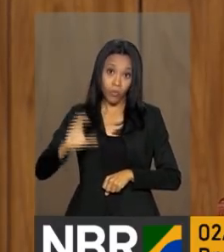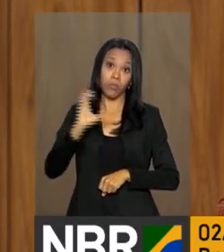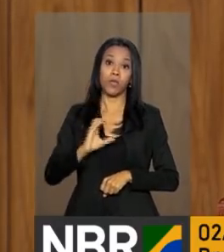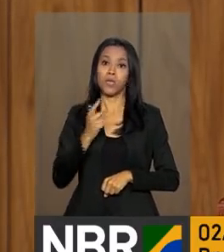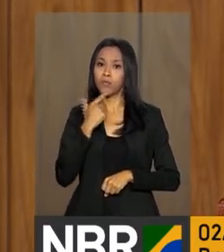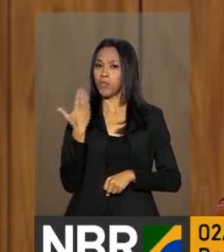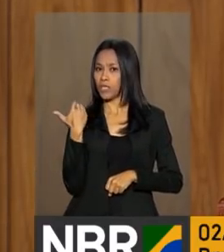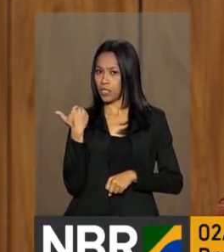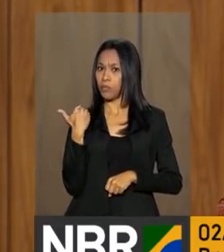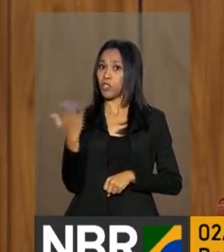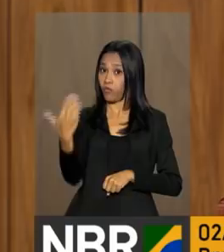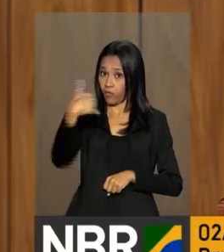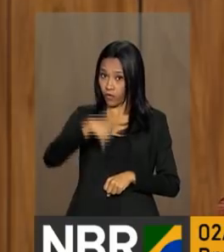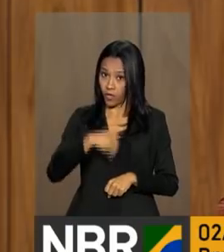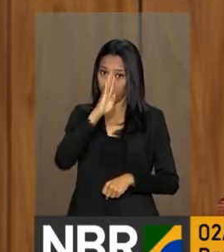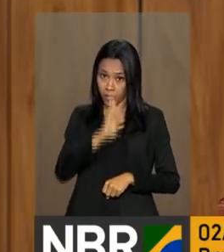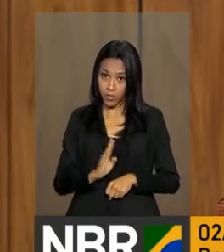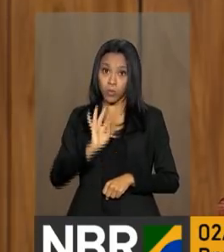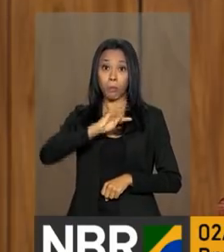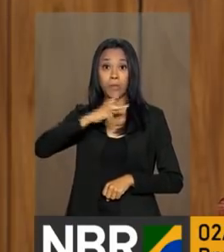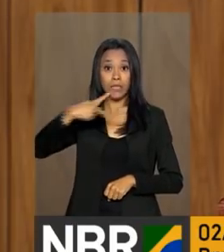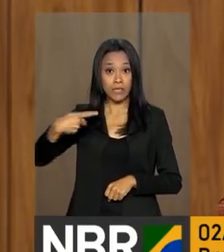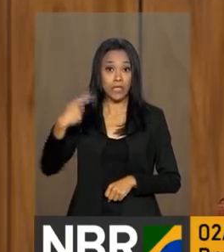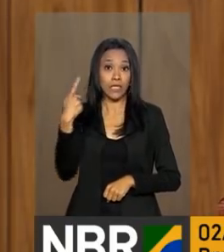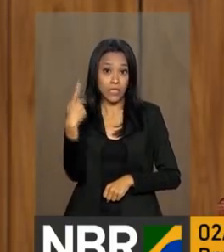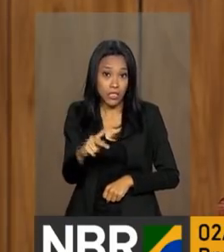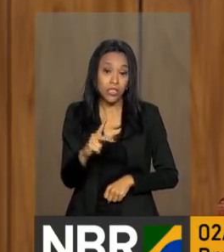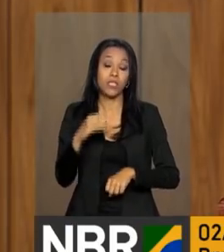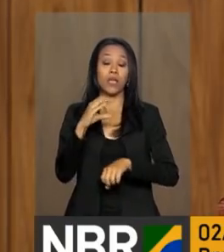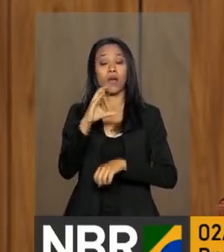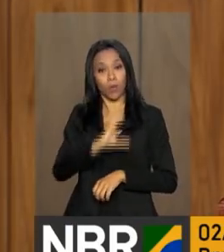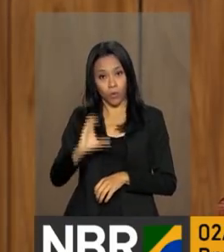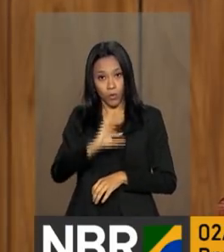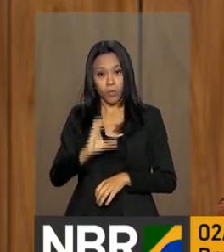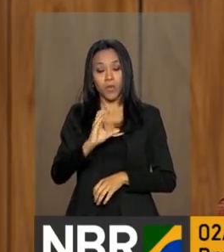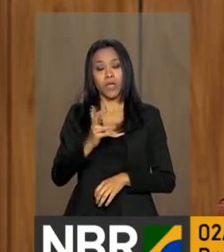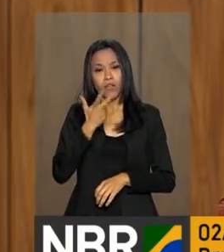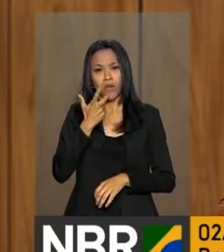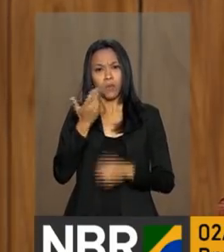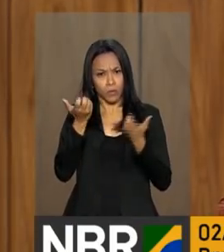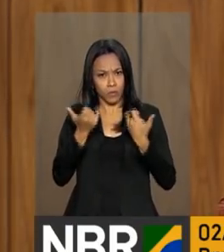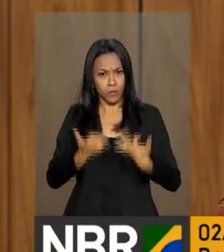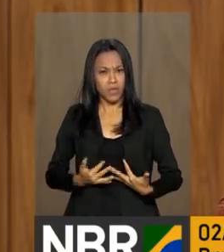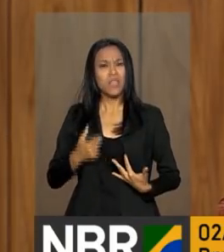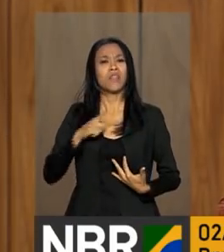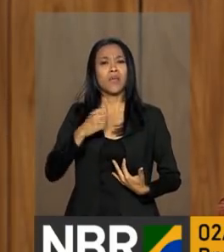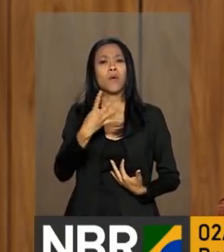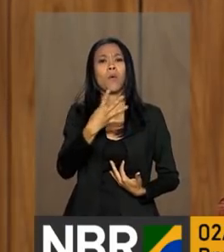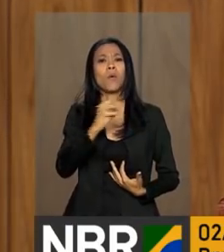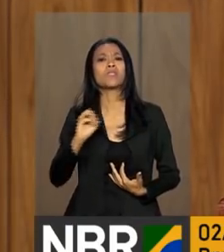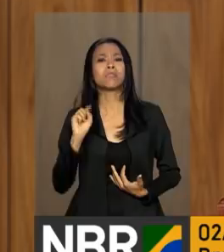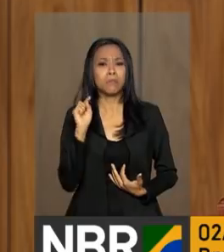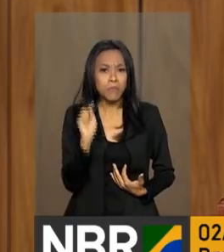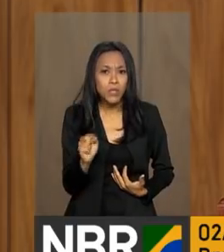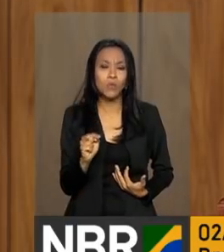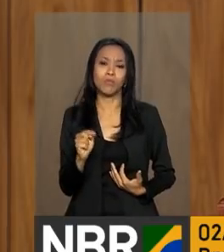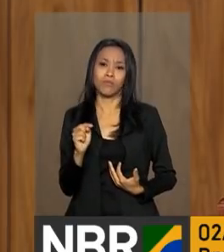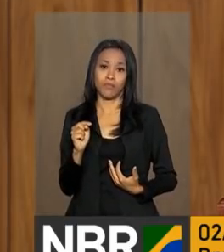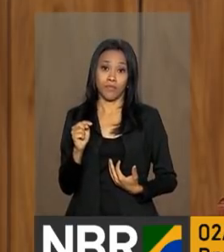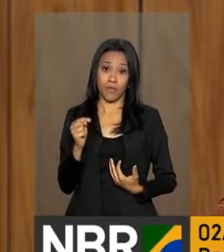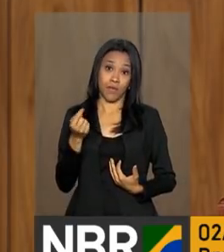aqui Sua Excelência o presidente Santos, verificamos que lá há cerca de 400 mil